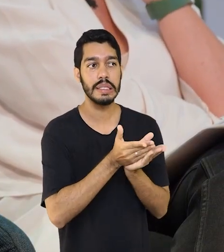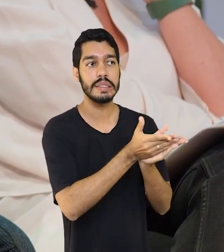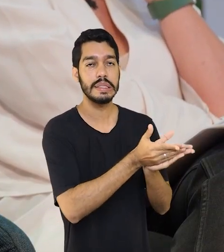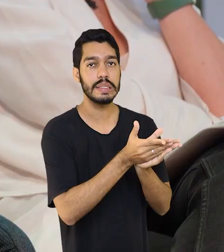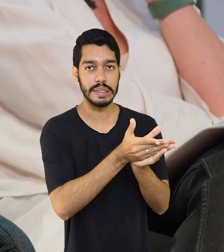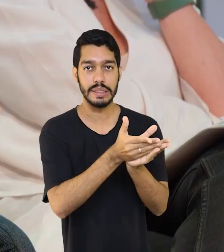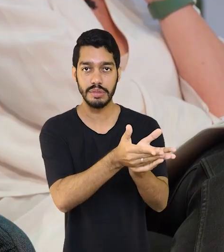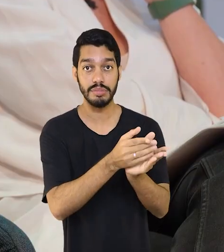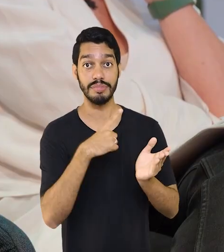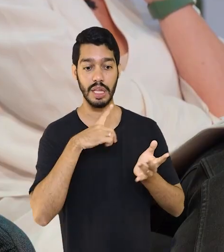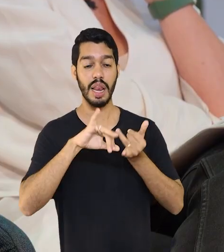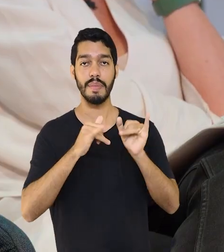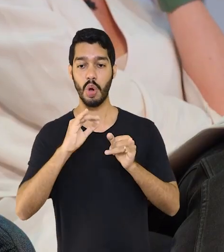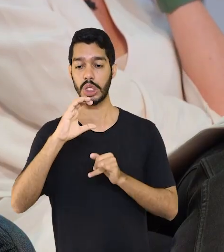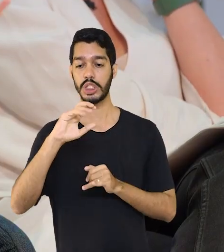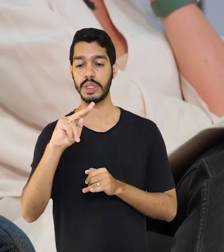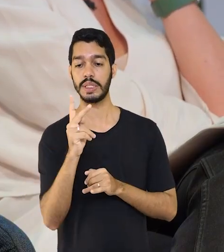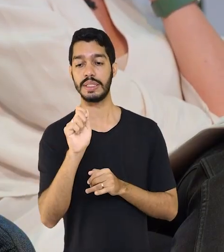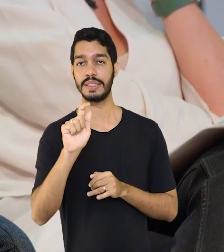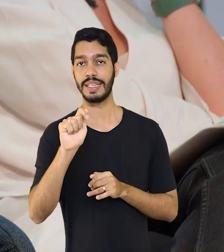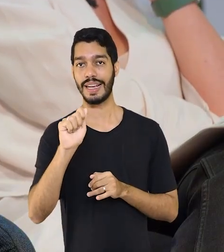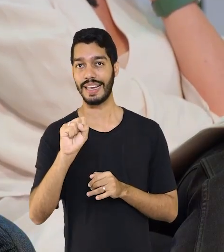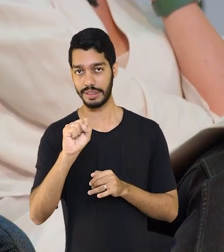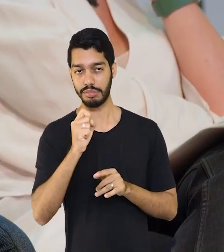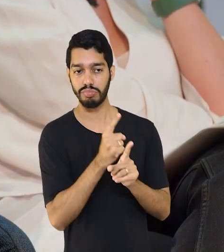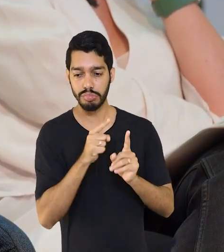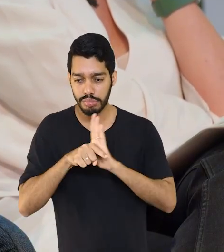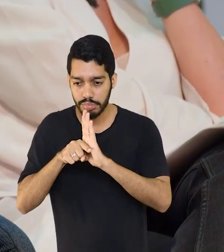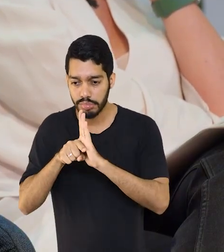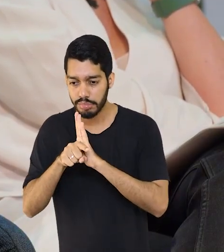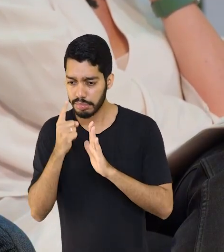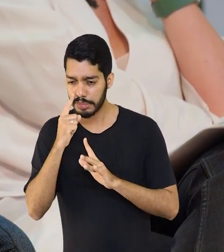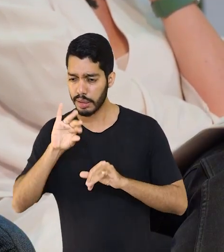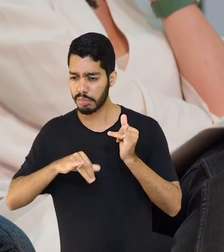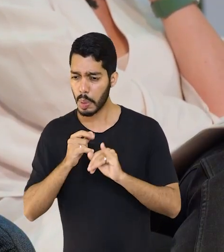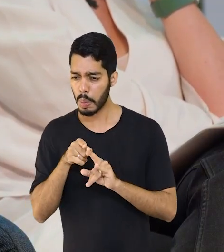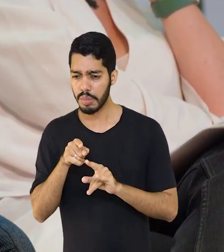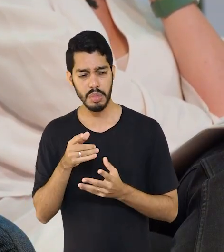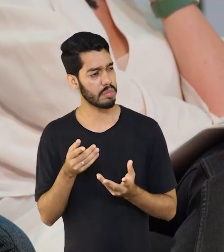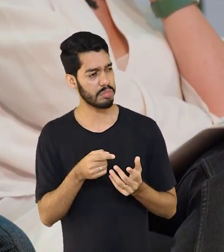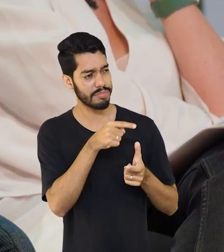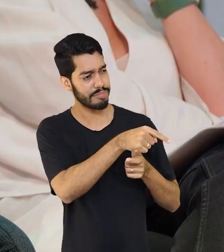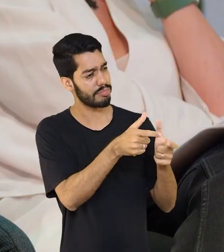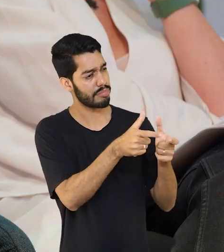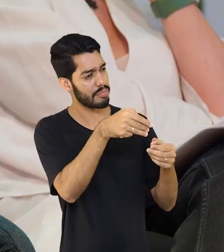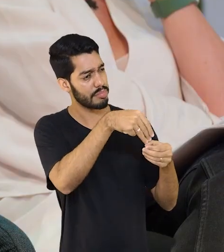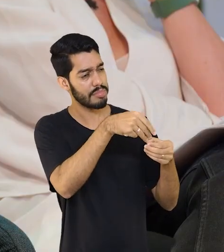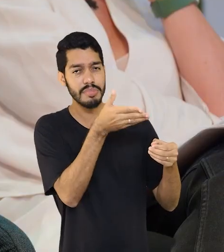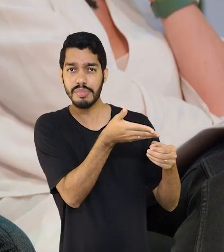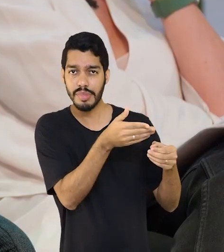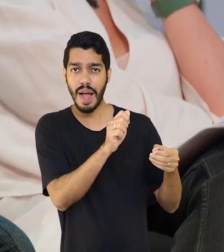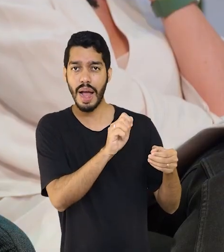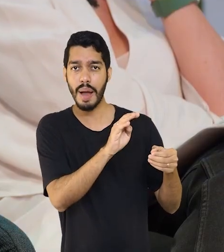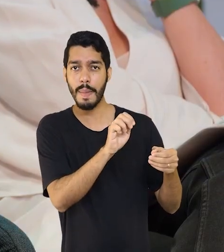ele estava conversando comigo, que ele notou um aumento de casos de Chagas no ambulatório dele, um aumento muito assim pontual ali